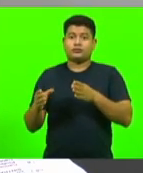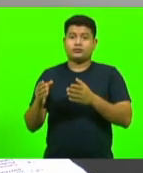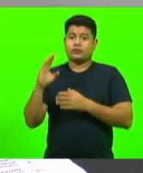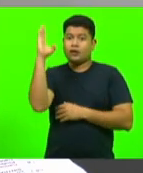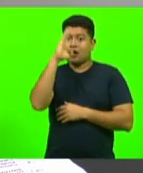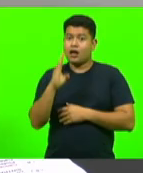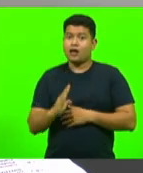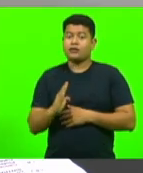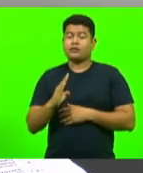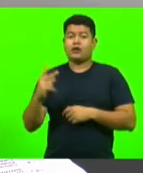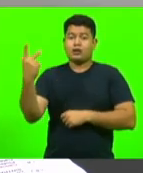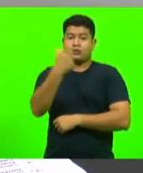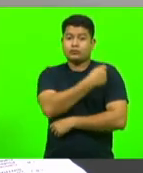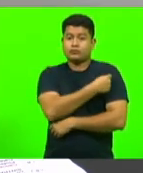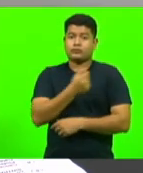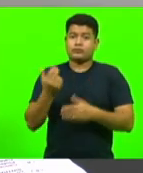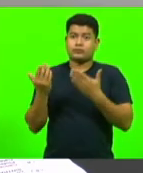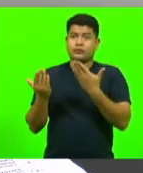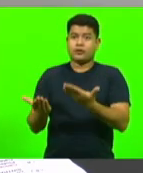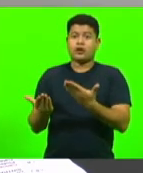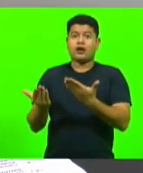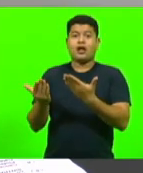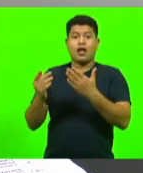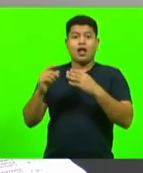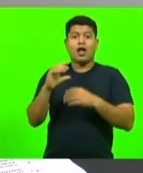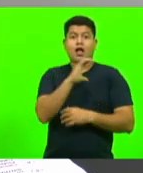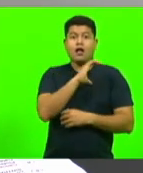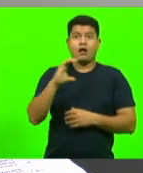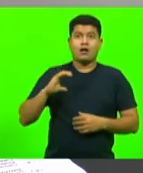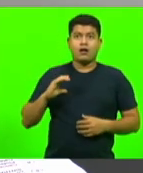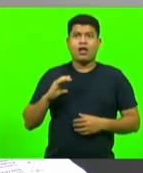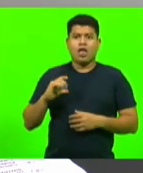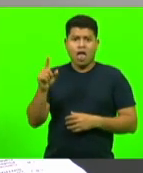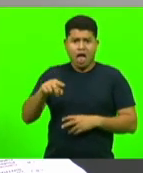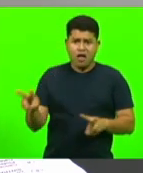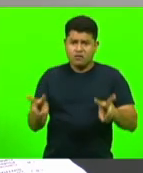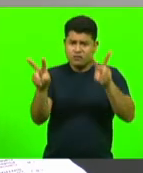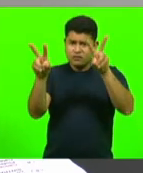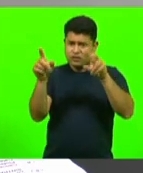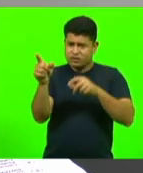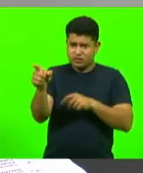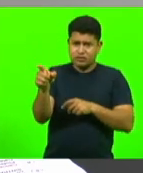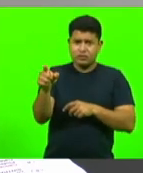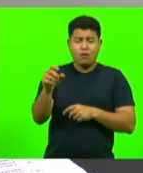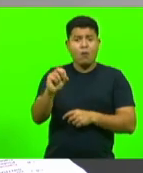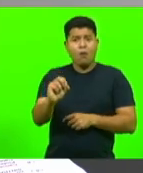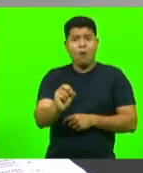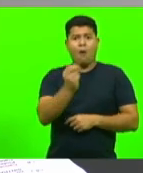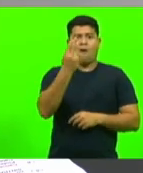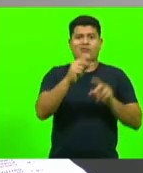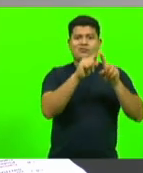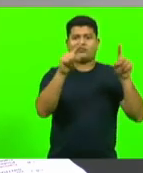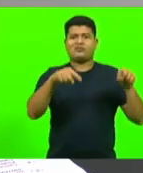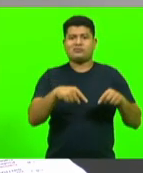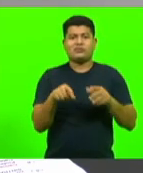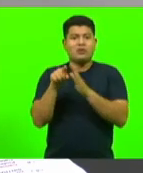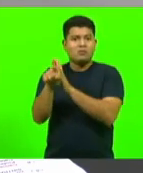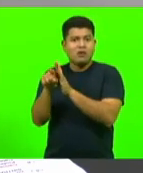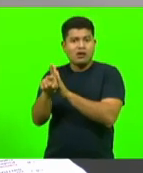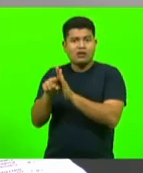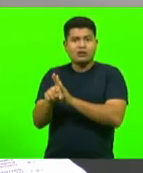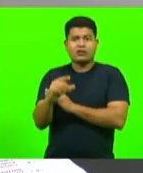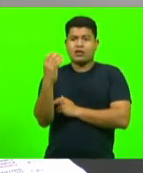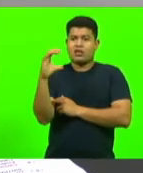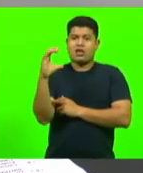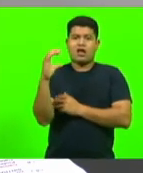Fiocruz e do Butantã que fizeram este plano ser tão valorizado Ou foram os servidores pesquisadores